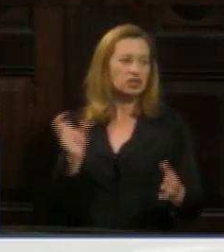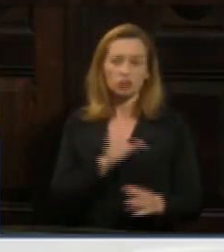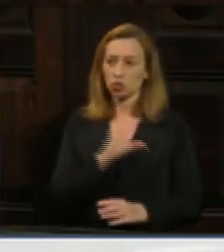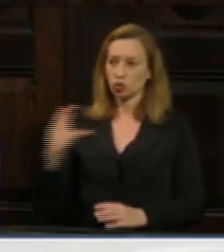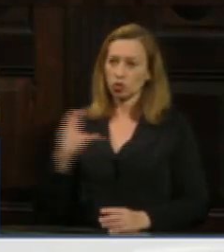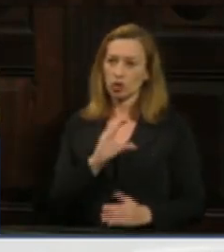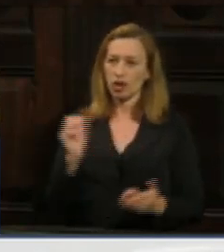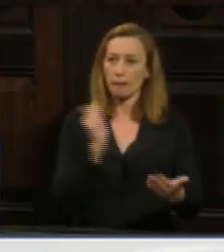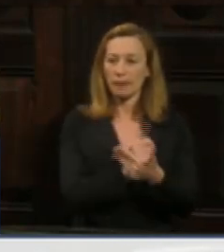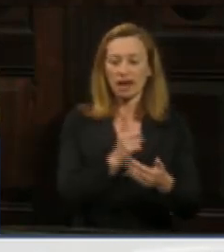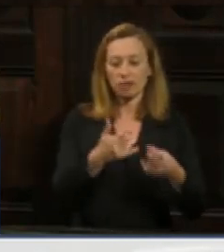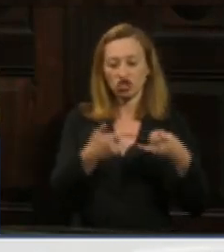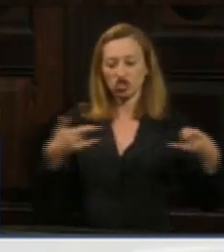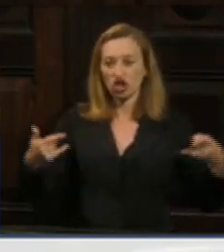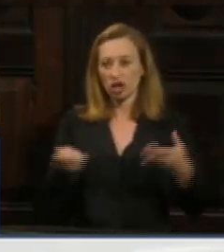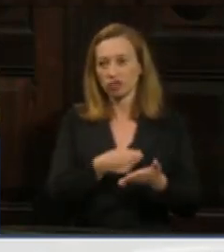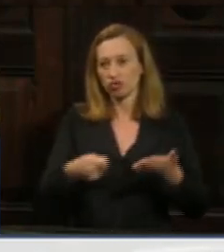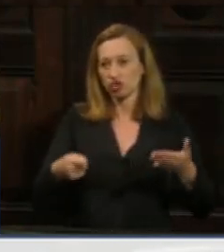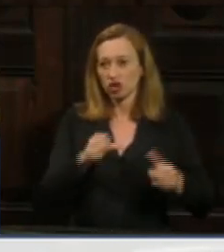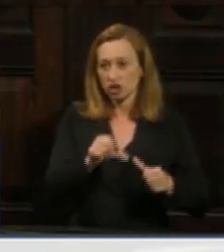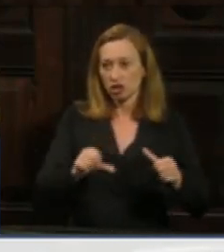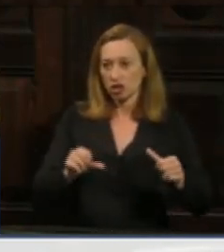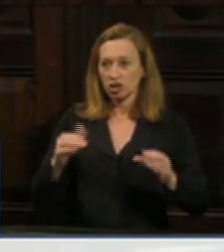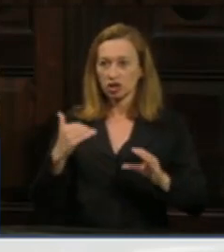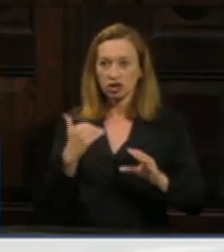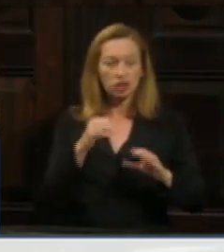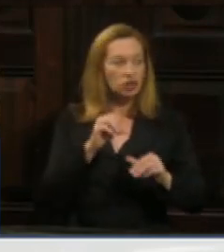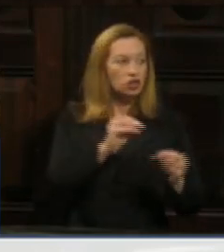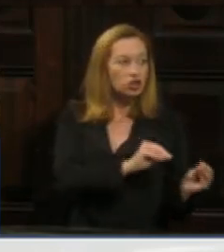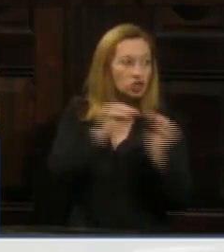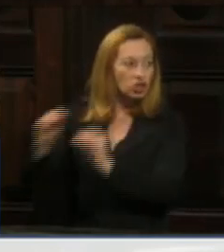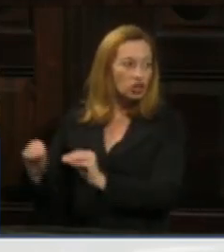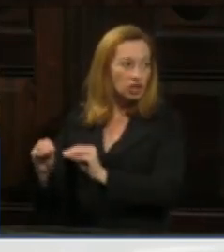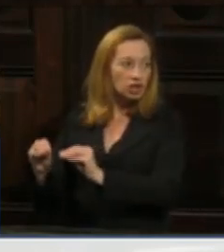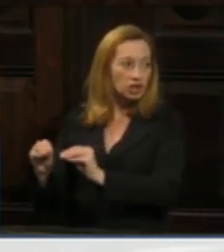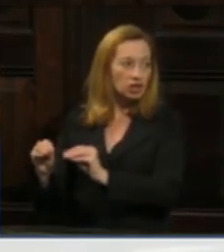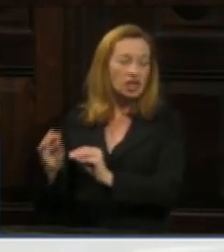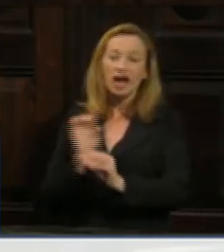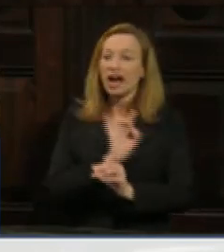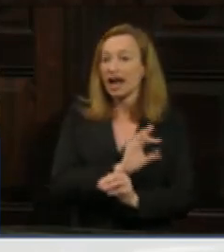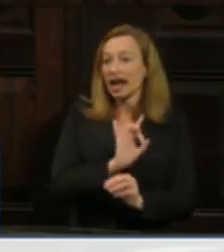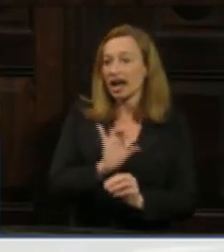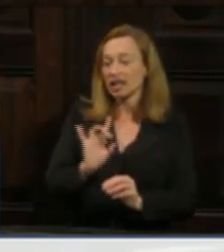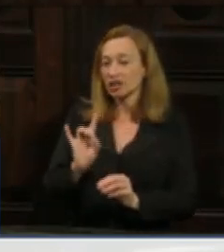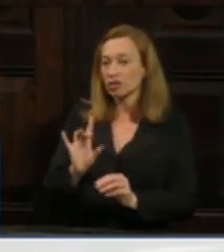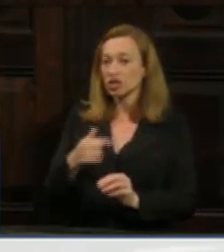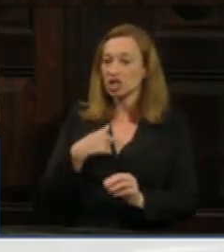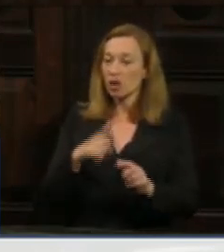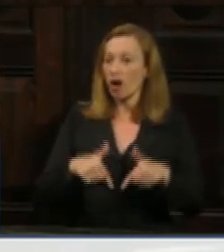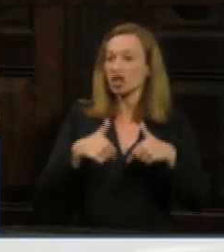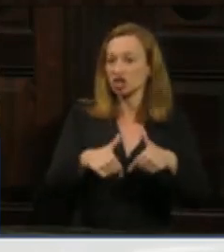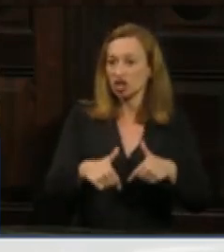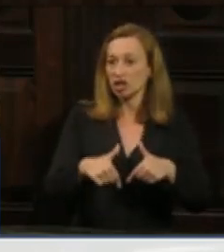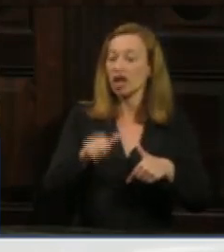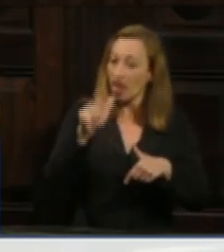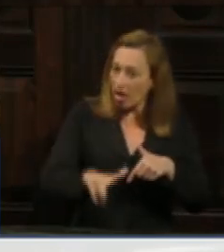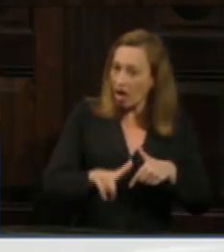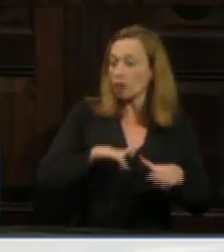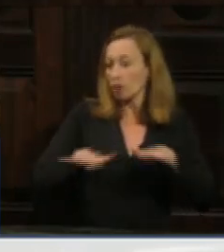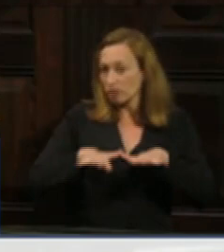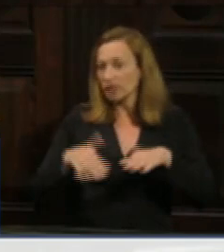eu, nós dois e os demais deputados e deputadas, temos uma movimentação financeira regular, que é a entrada